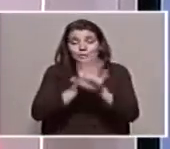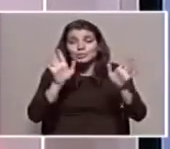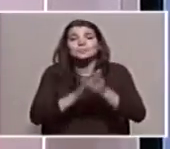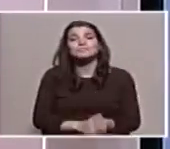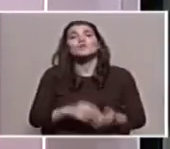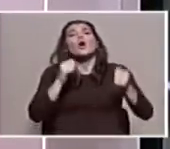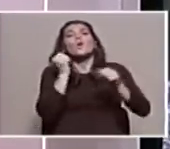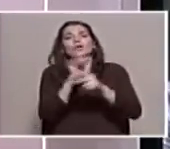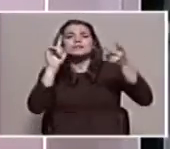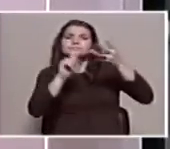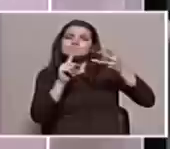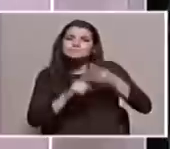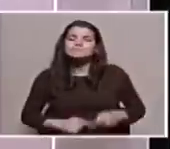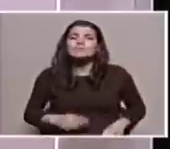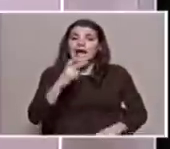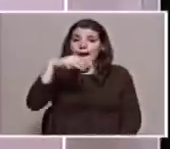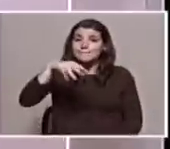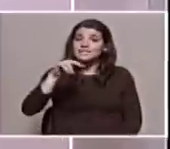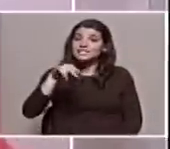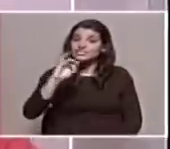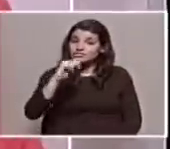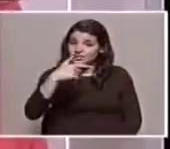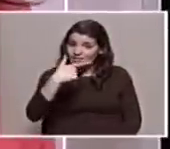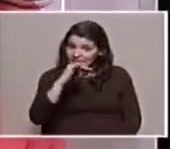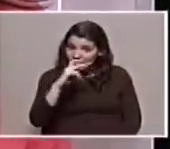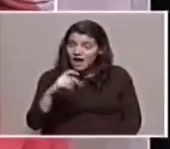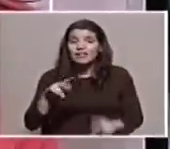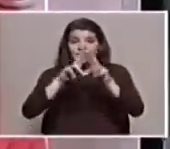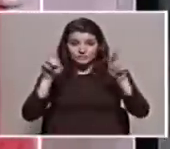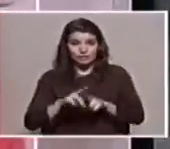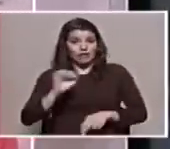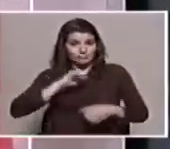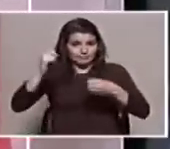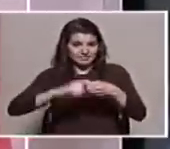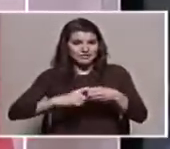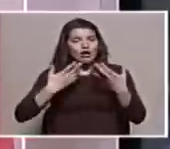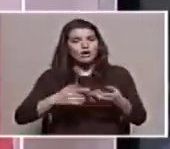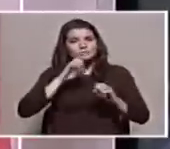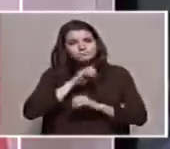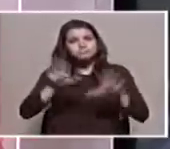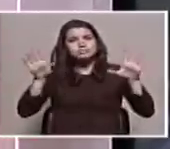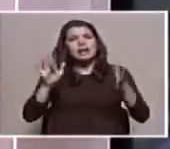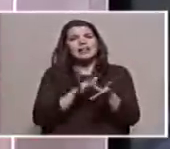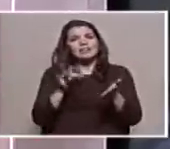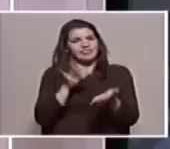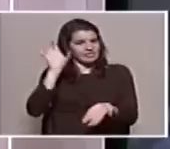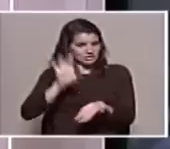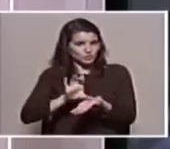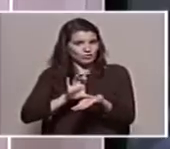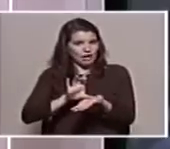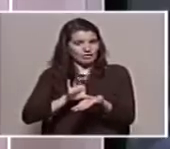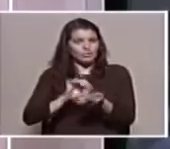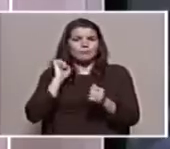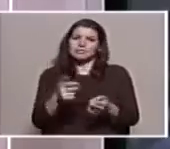extraordinária a minisa internacional é nosso parceiro na sociedade civil e acabou de lançar um e dicionário da